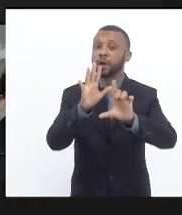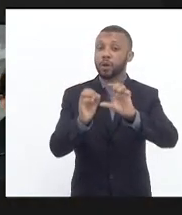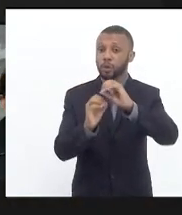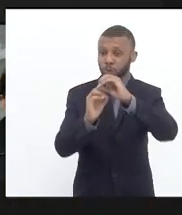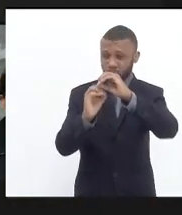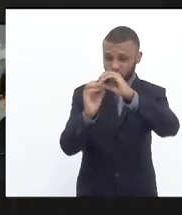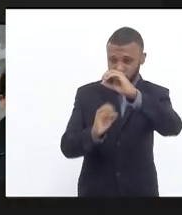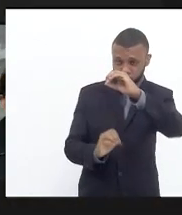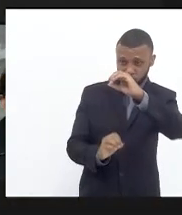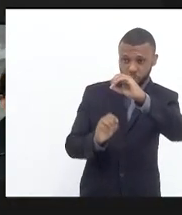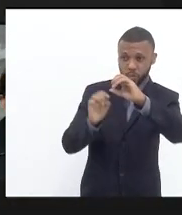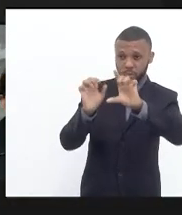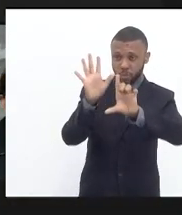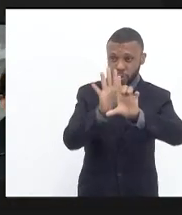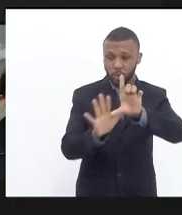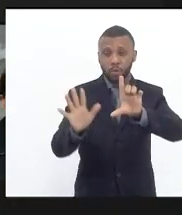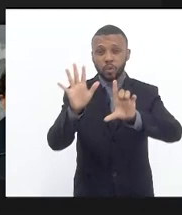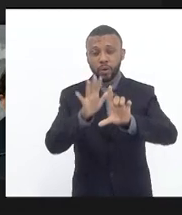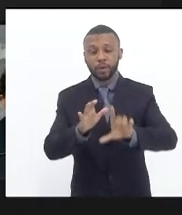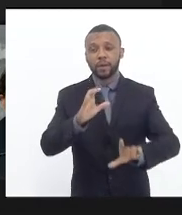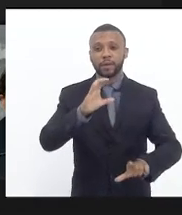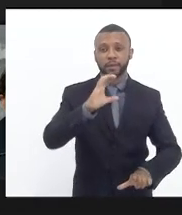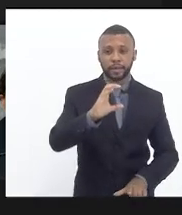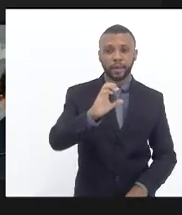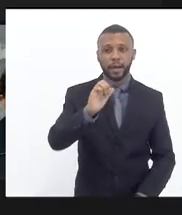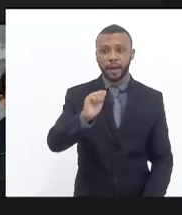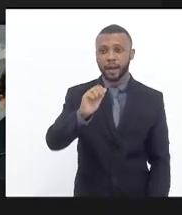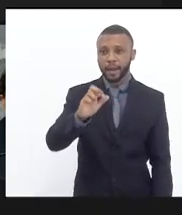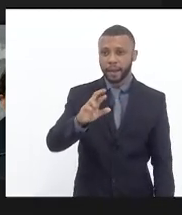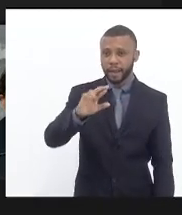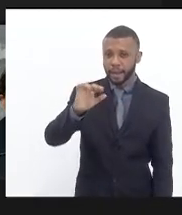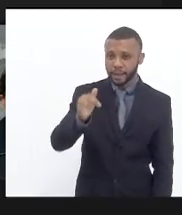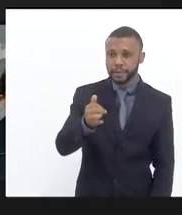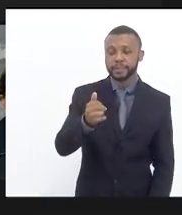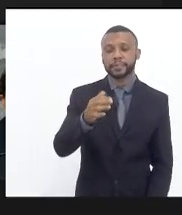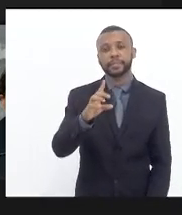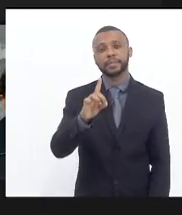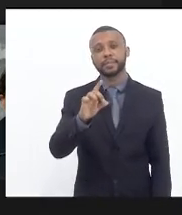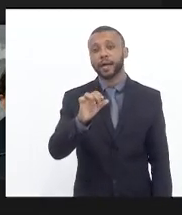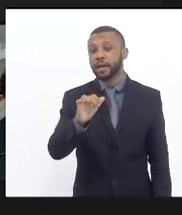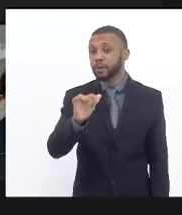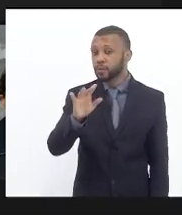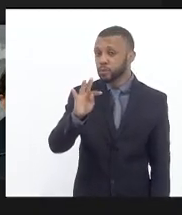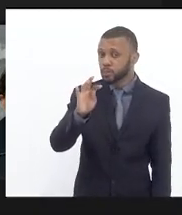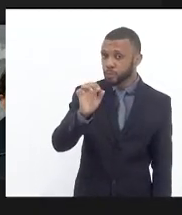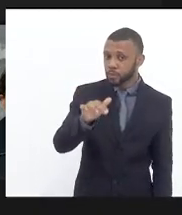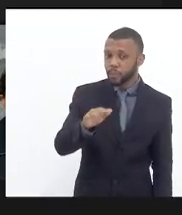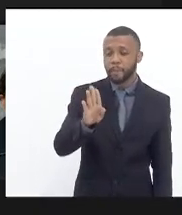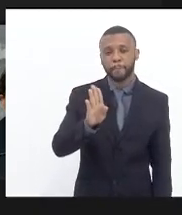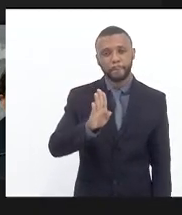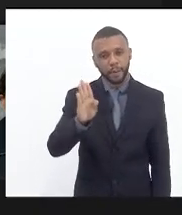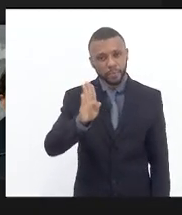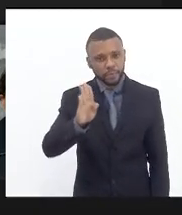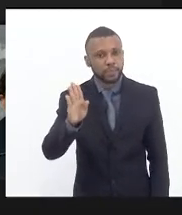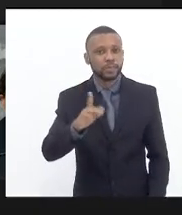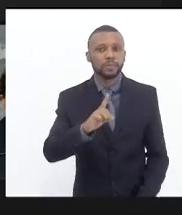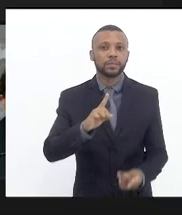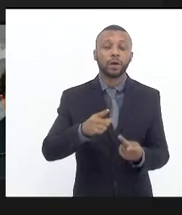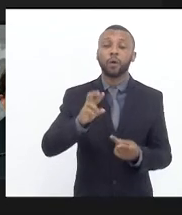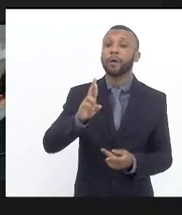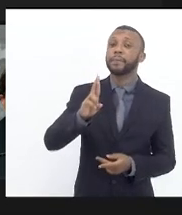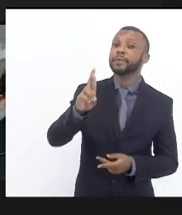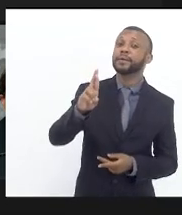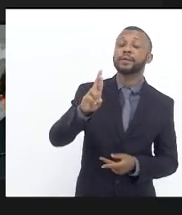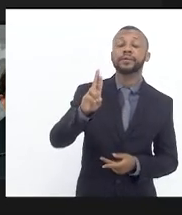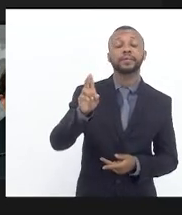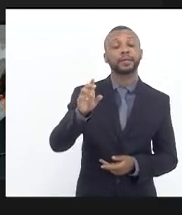Isabel Tostes da seaerj que também já tá ele já está escrita Dailton Batista a representante da